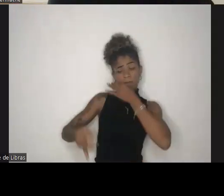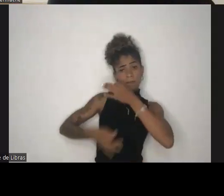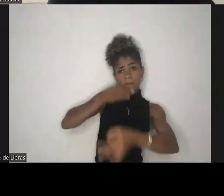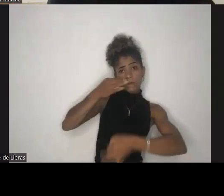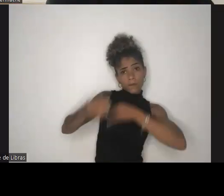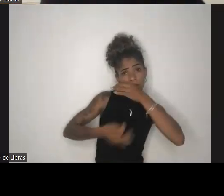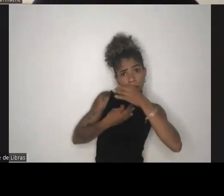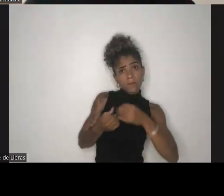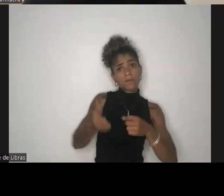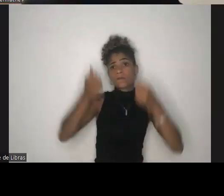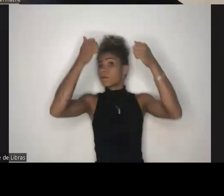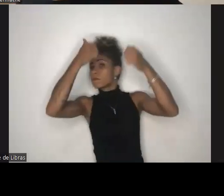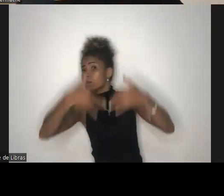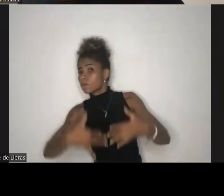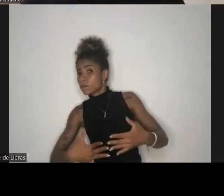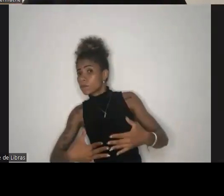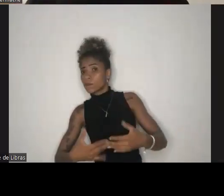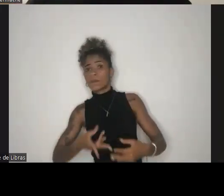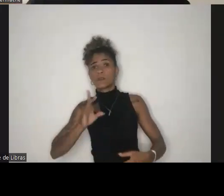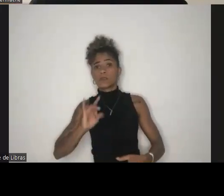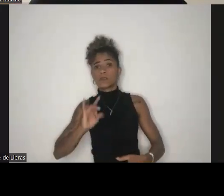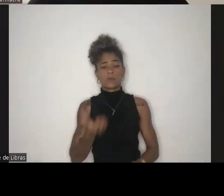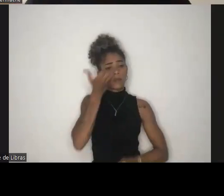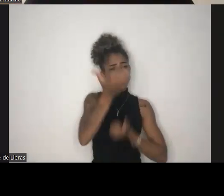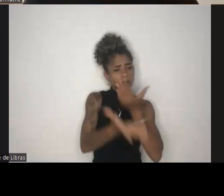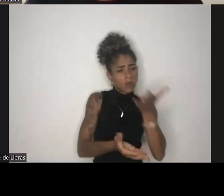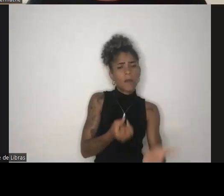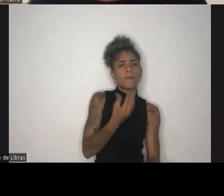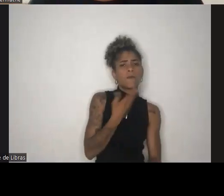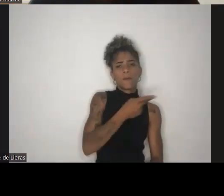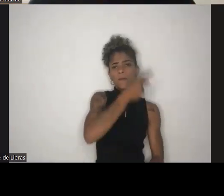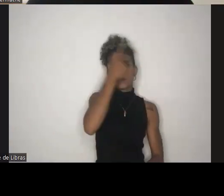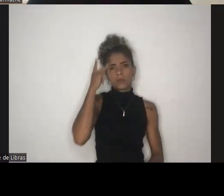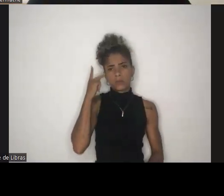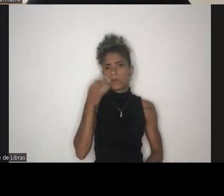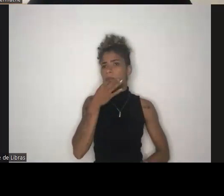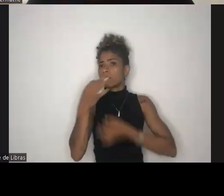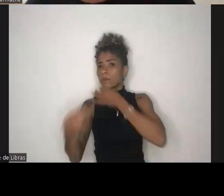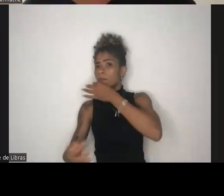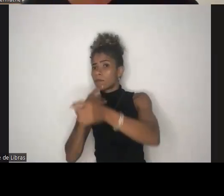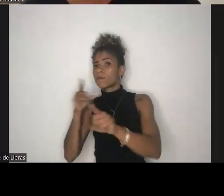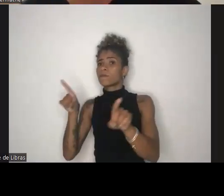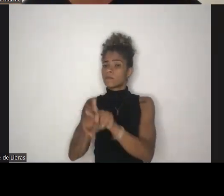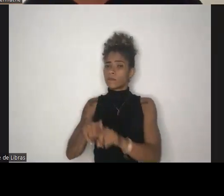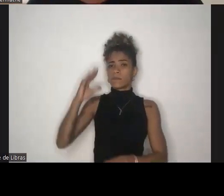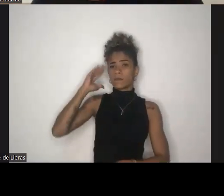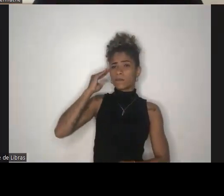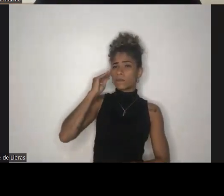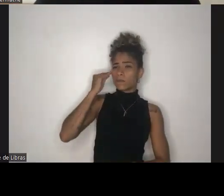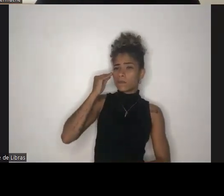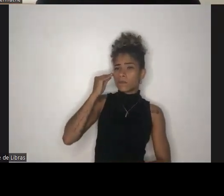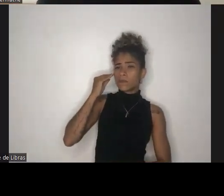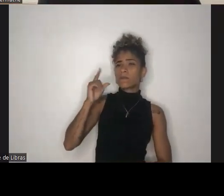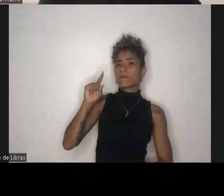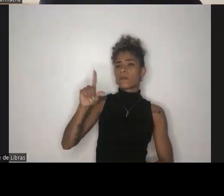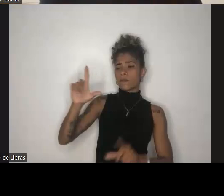contestando e não simplesmente atendendo Será que não é bom uma pessoa que acontece muito ela também tentar se enquadrar para executar